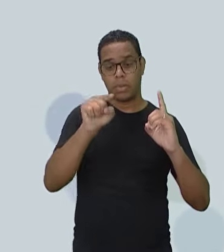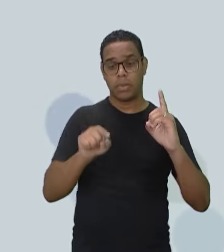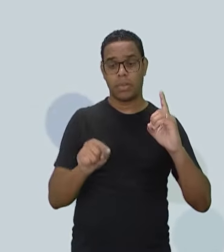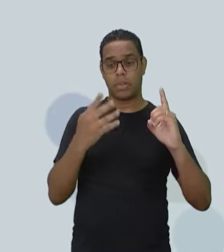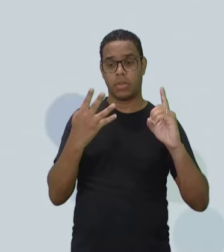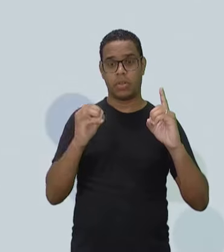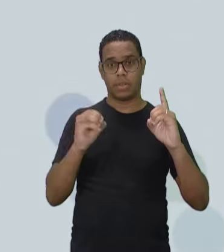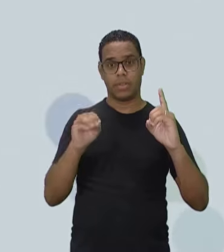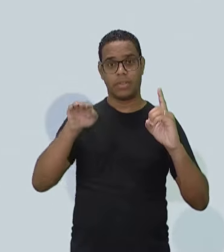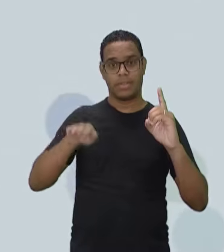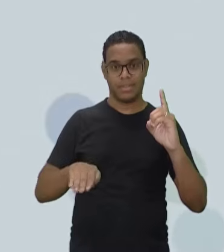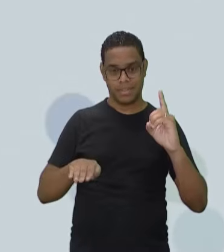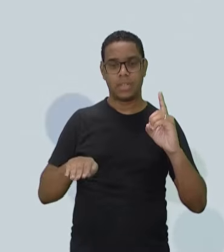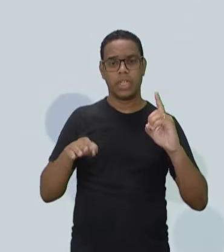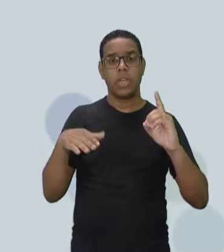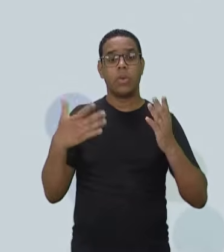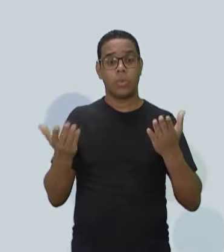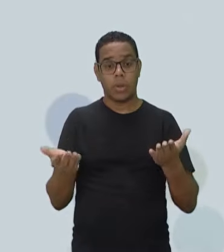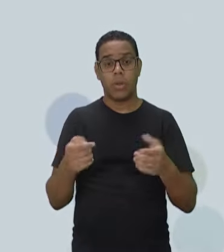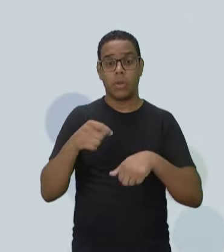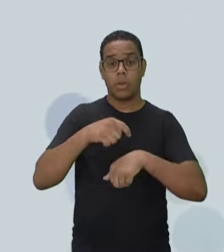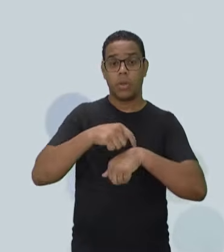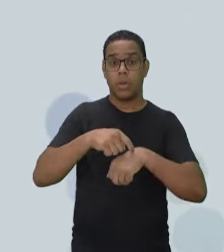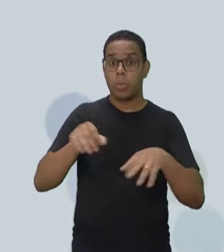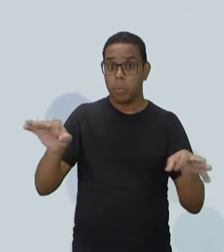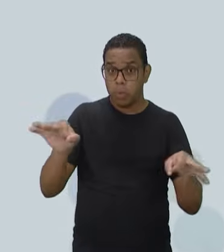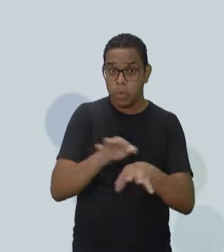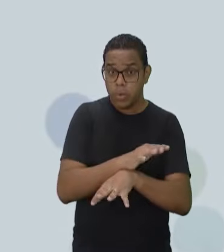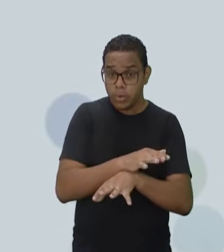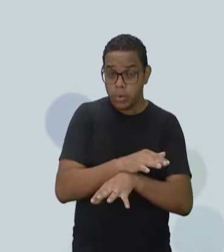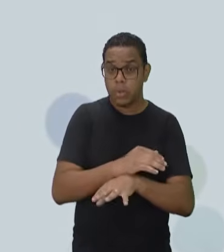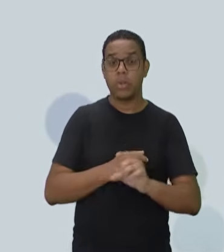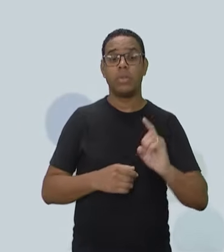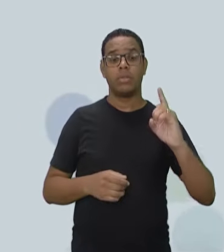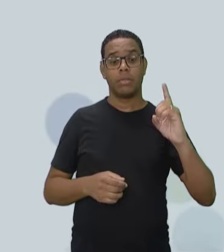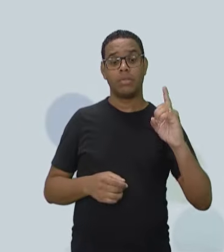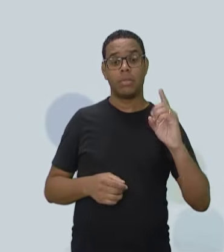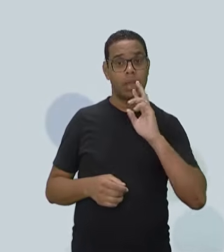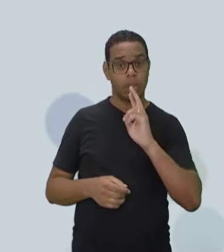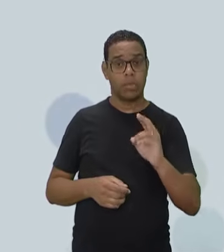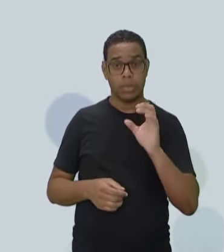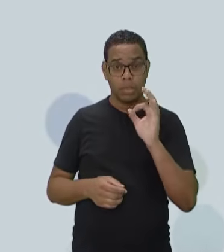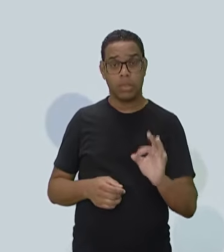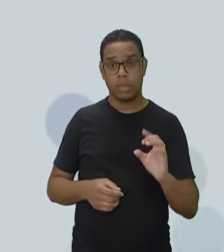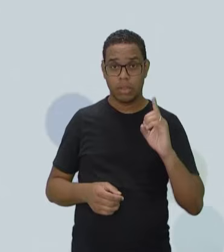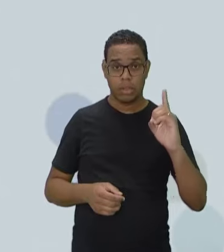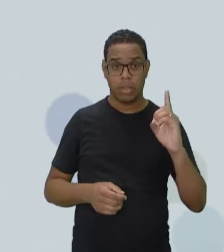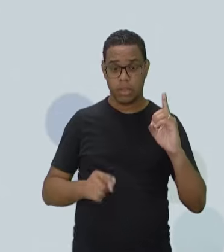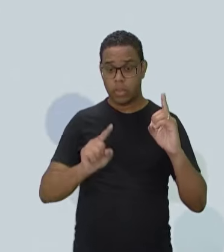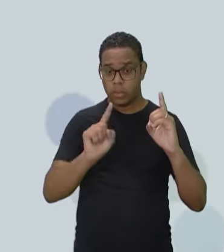13h40. Qual foi o horário em que esse almoço ficou pronto? É a alternativa D,